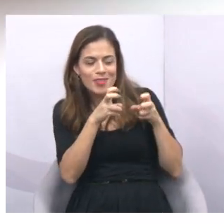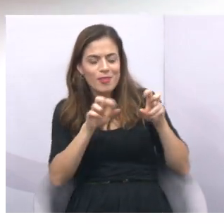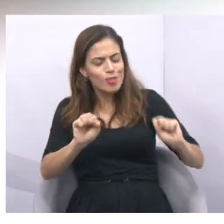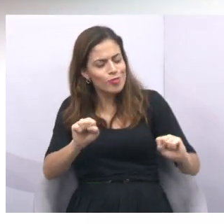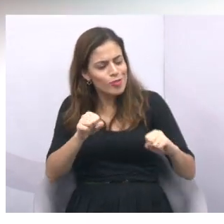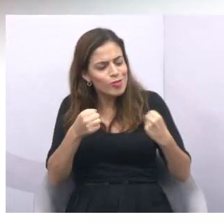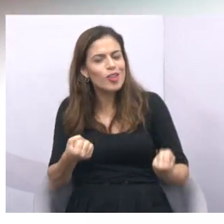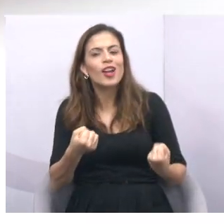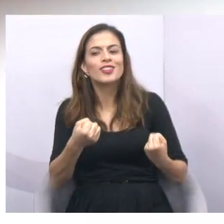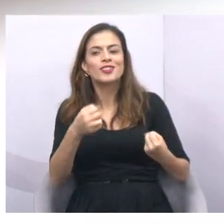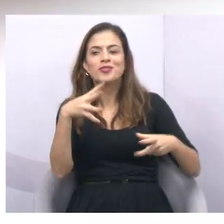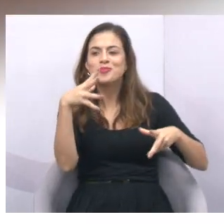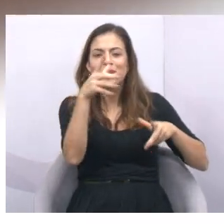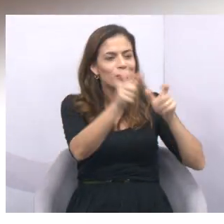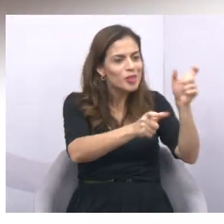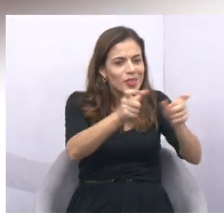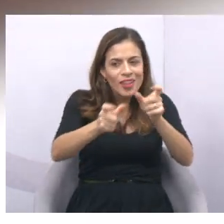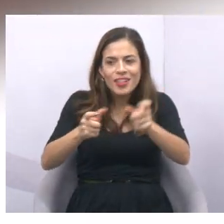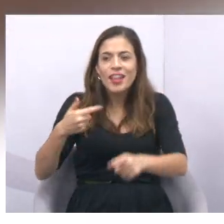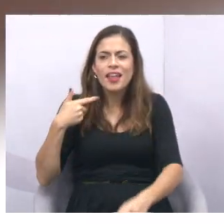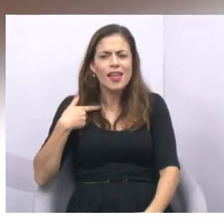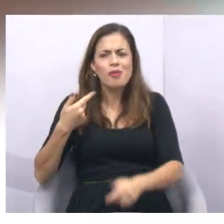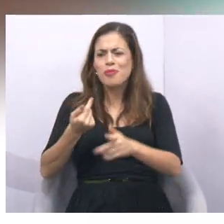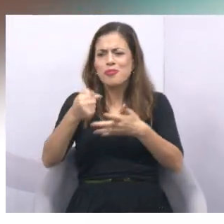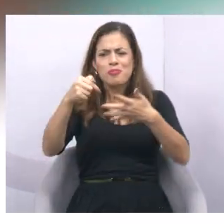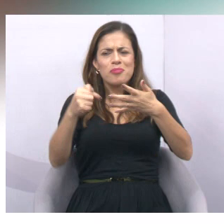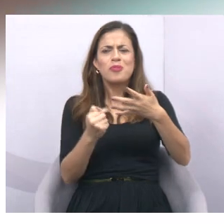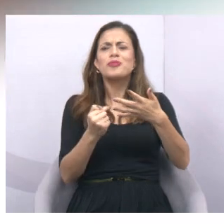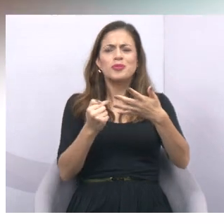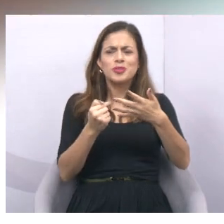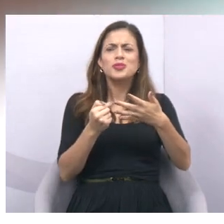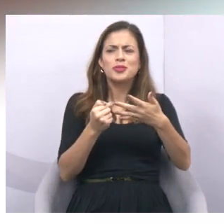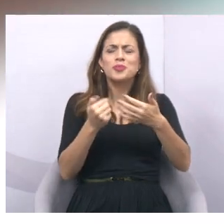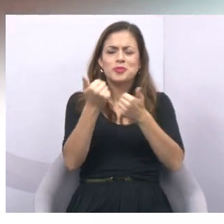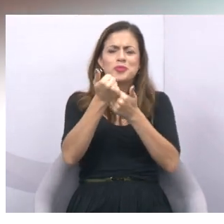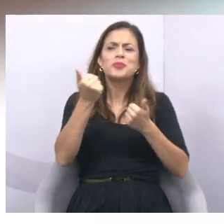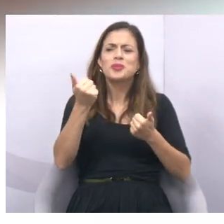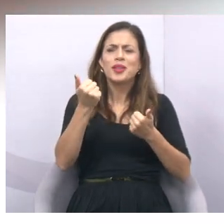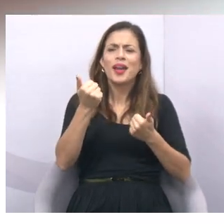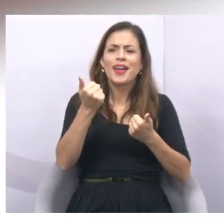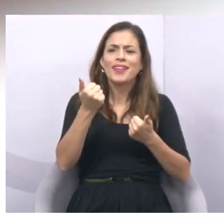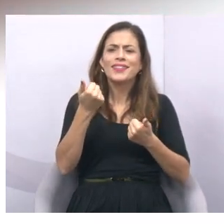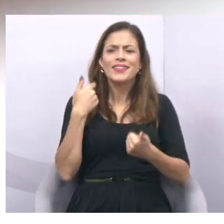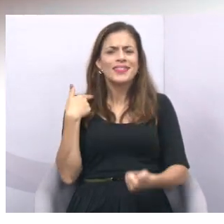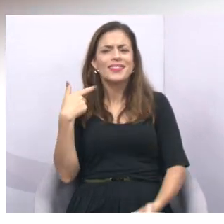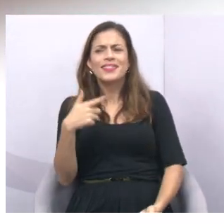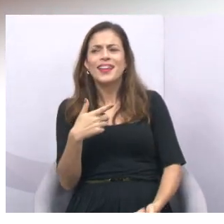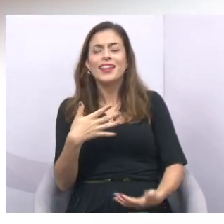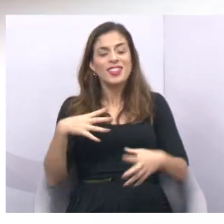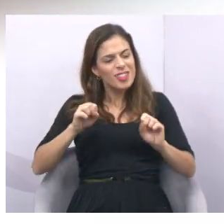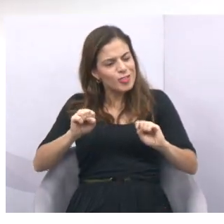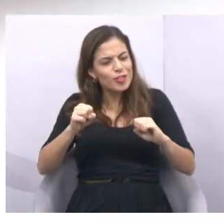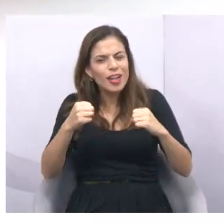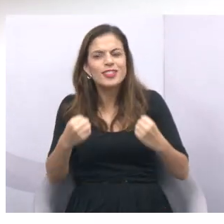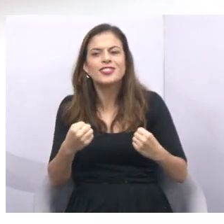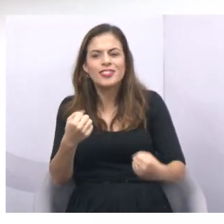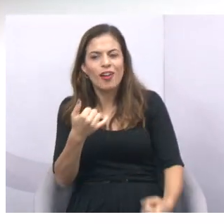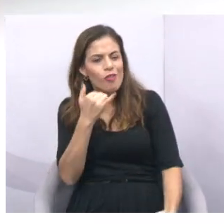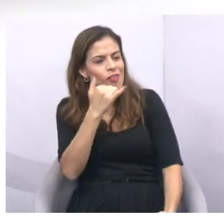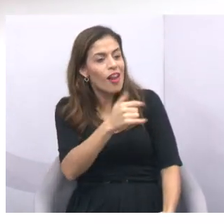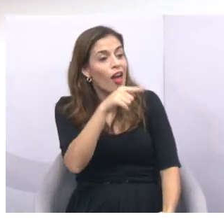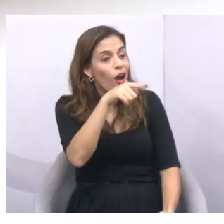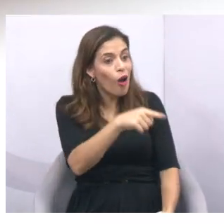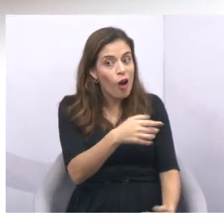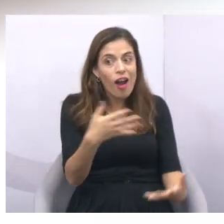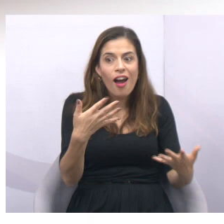nós, reservas, né? Eu sendo o último reserva do time, inclusive, tinha essa dedicação, essa paixão de falar, olha, a bola